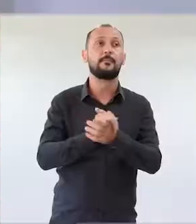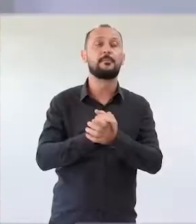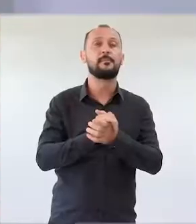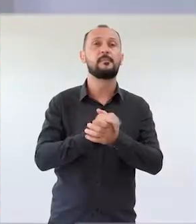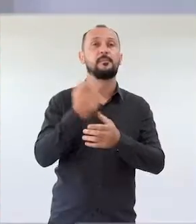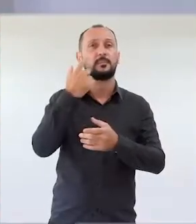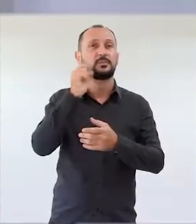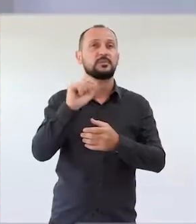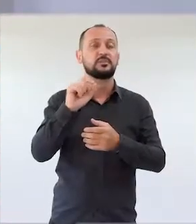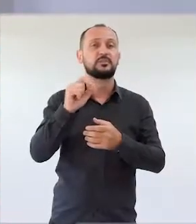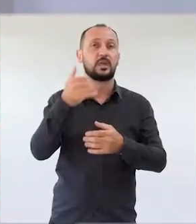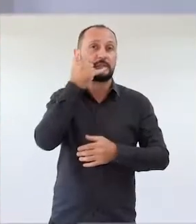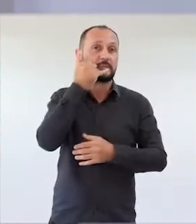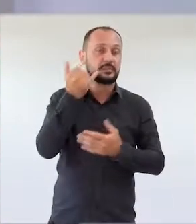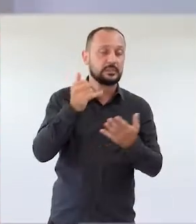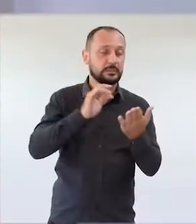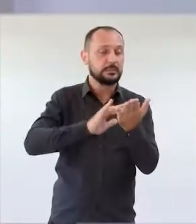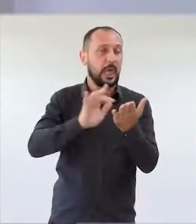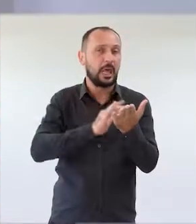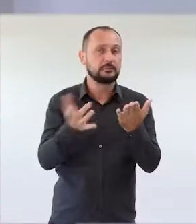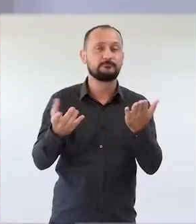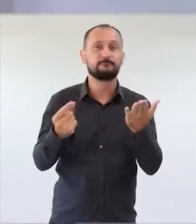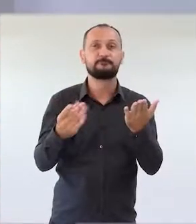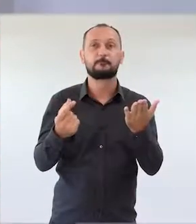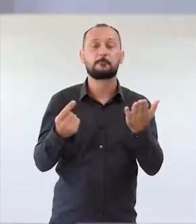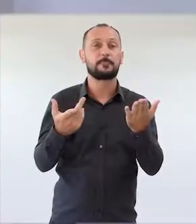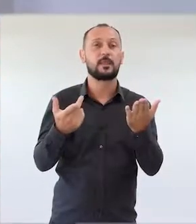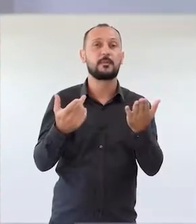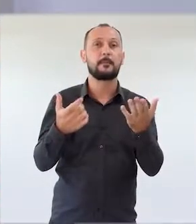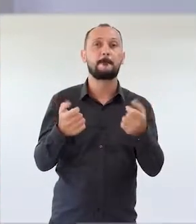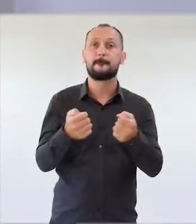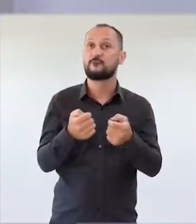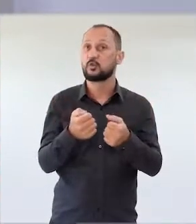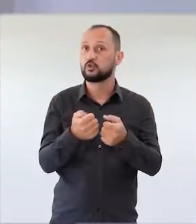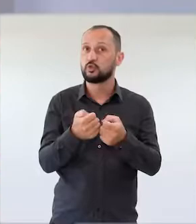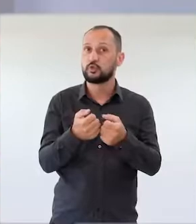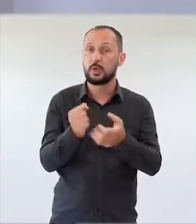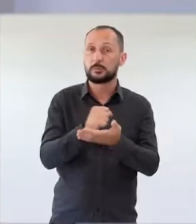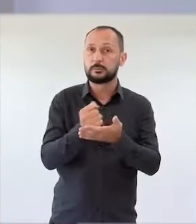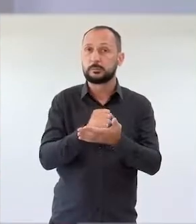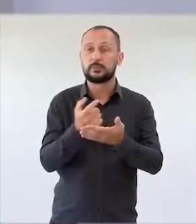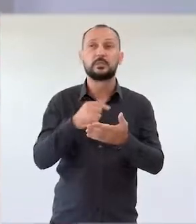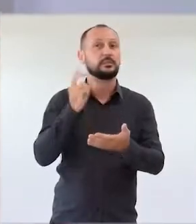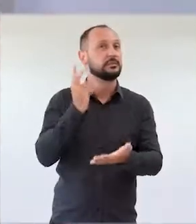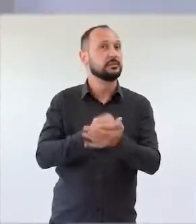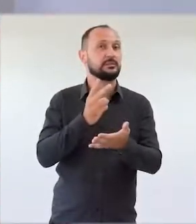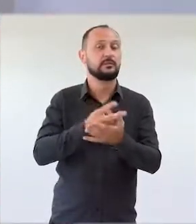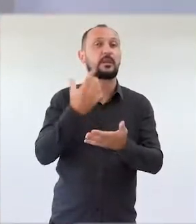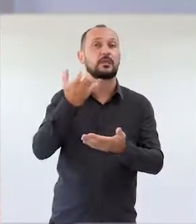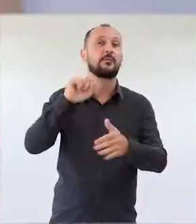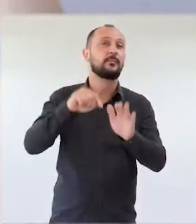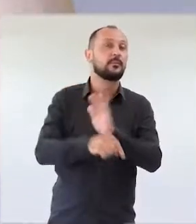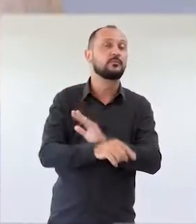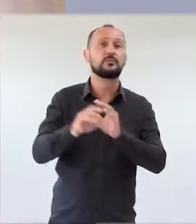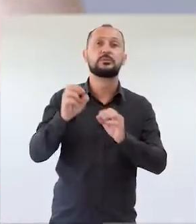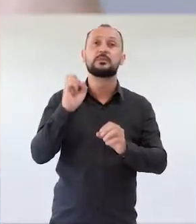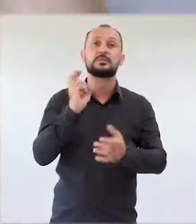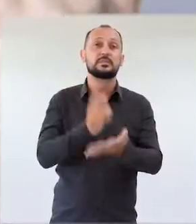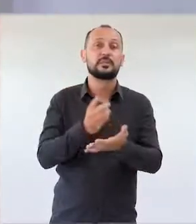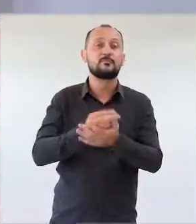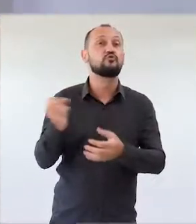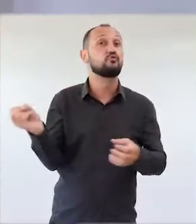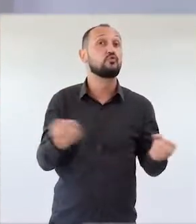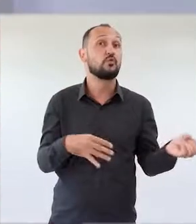lançamentos de celular, de videogame, né, que sempre está por dentro das